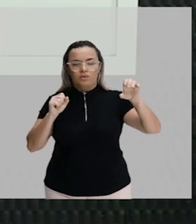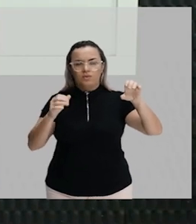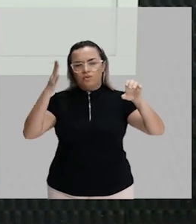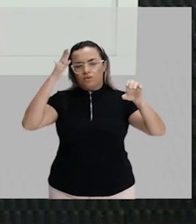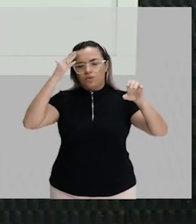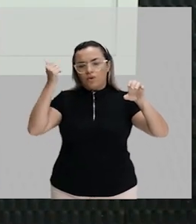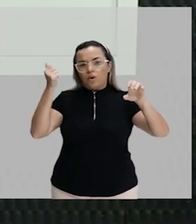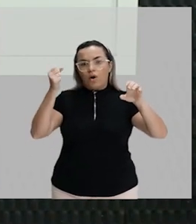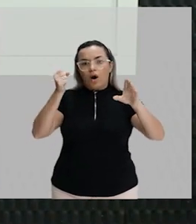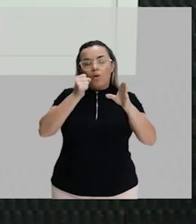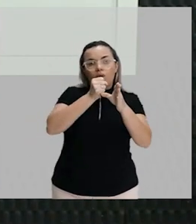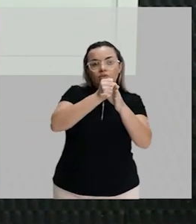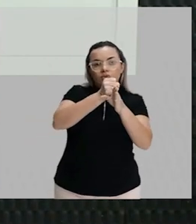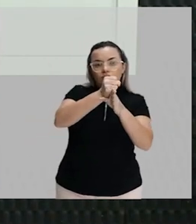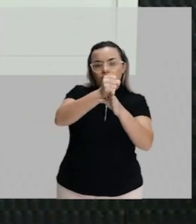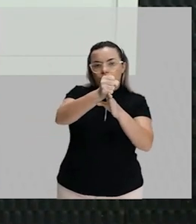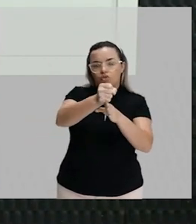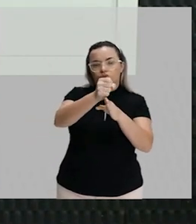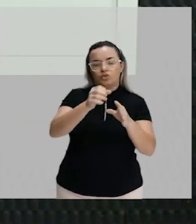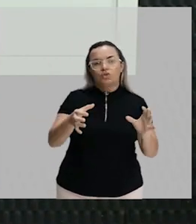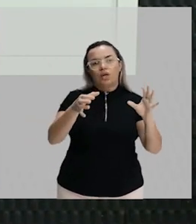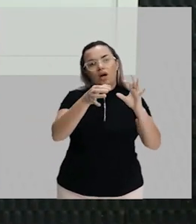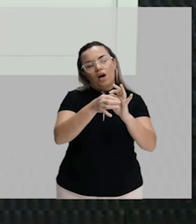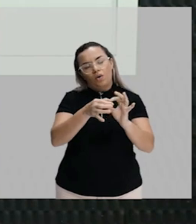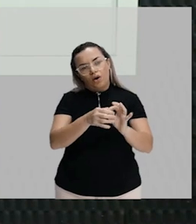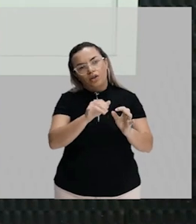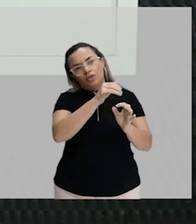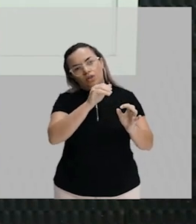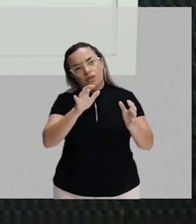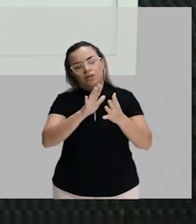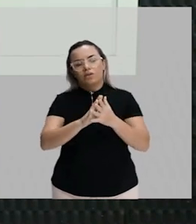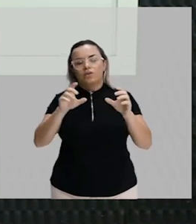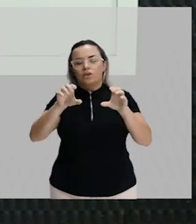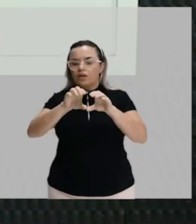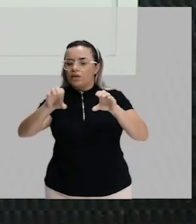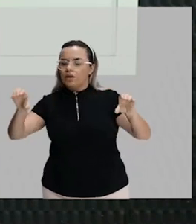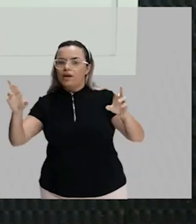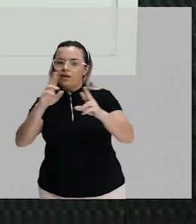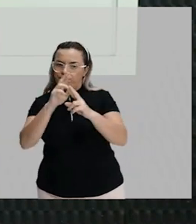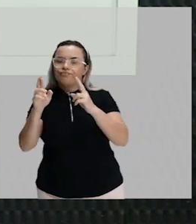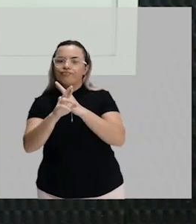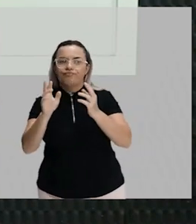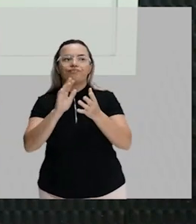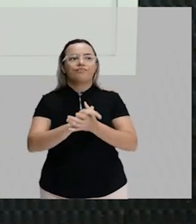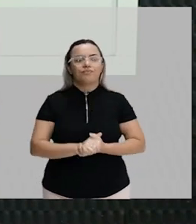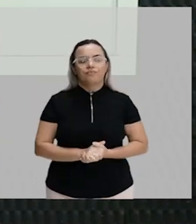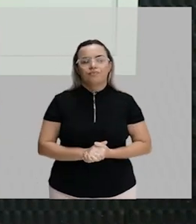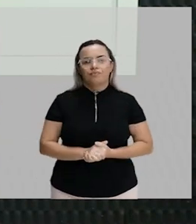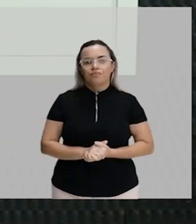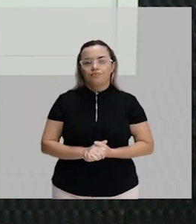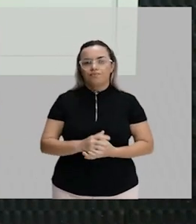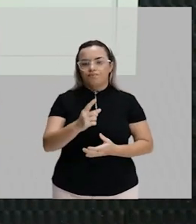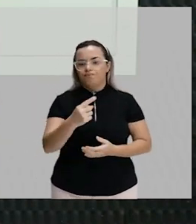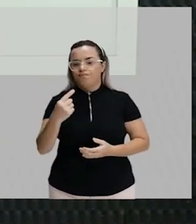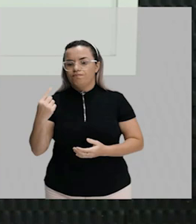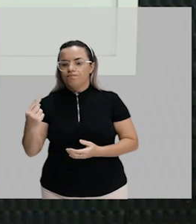saber qual o sentido da corrente Quanto a essa Barrinha né E aqui do lado nós vamos ter o pêndulo que vai sustentar